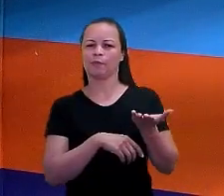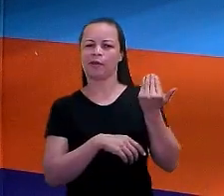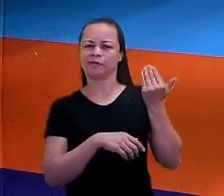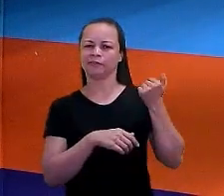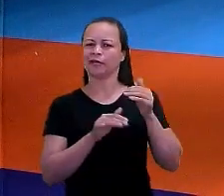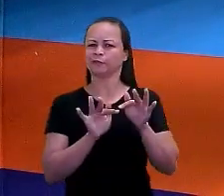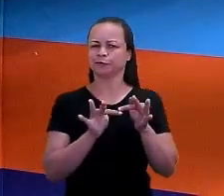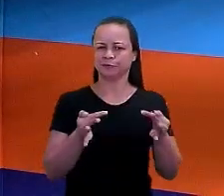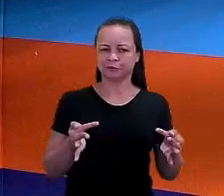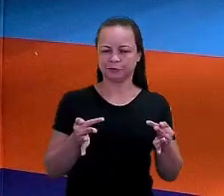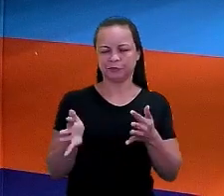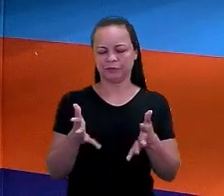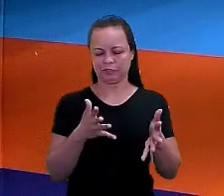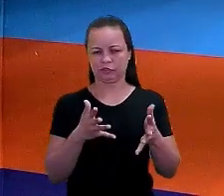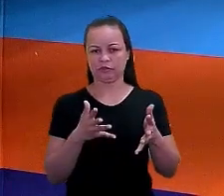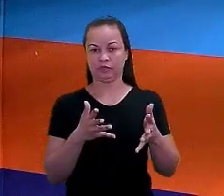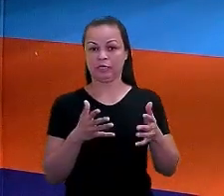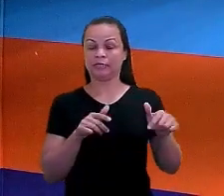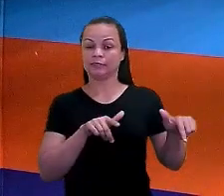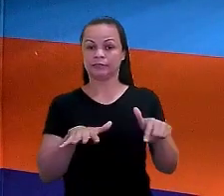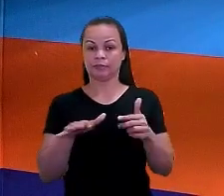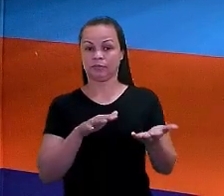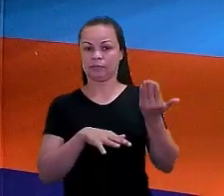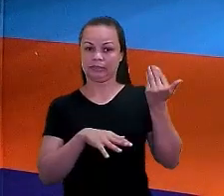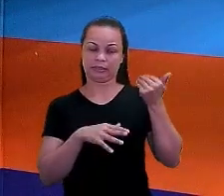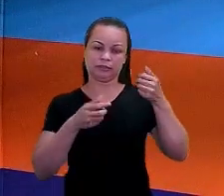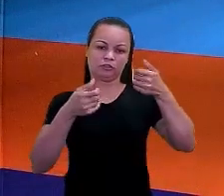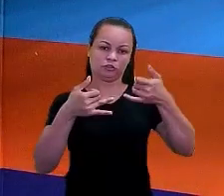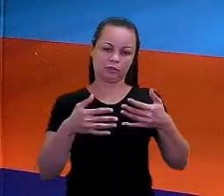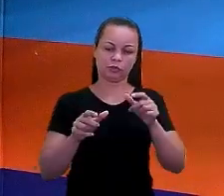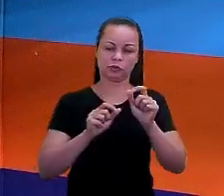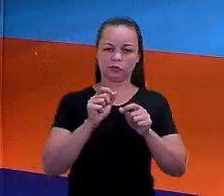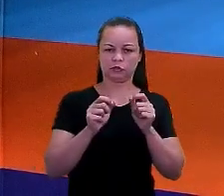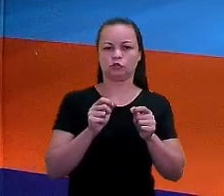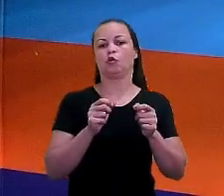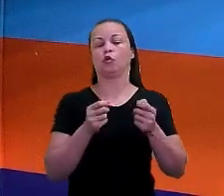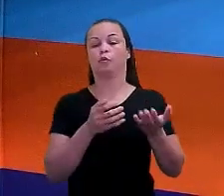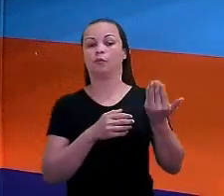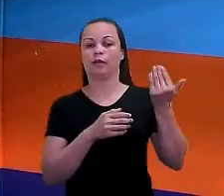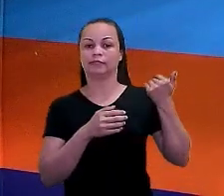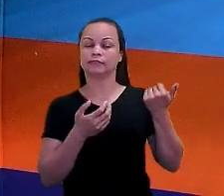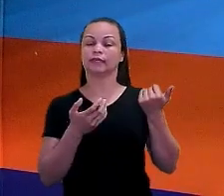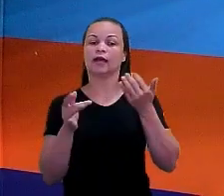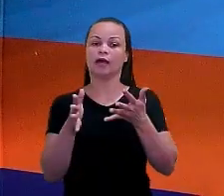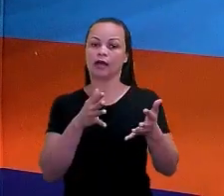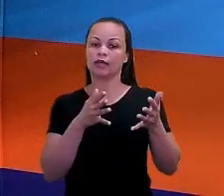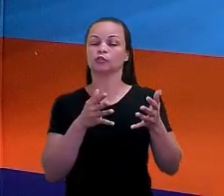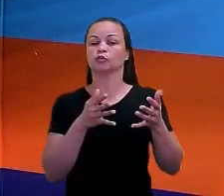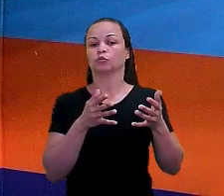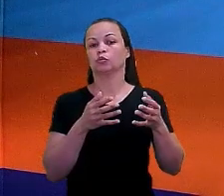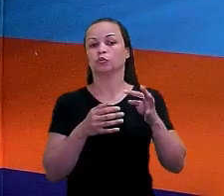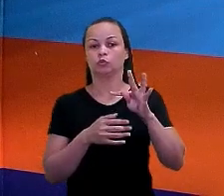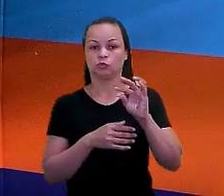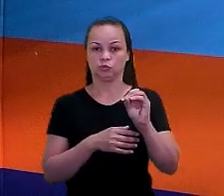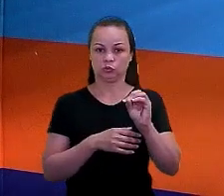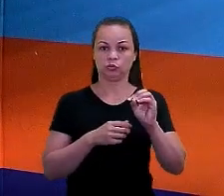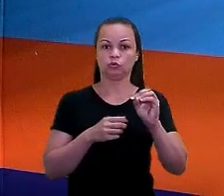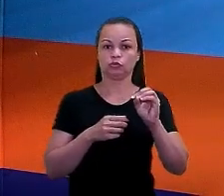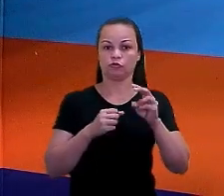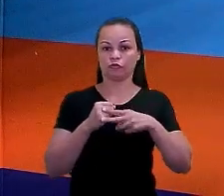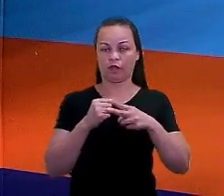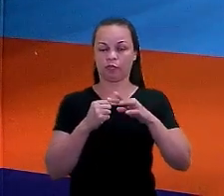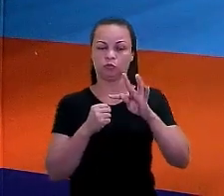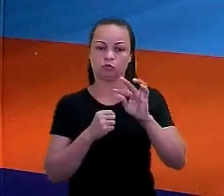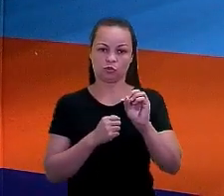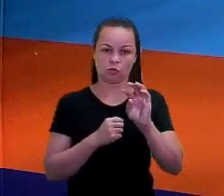falou de Simple Past do verbo to be. Hoje a gente vai falar de Simple Past dos verbos regulares e irregulares. Porém, antes,